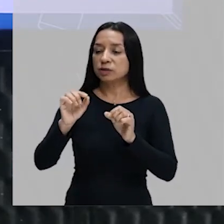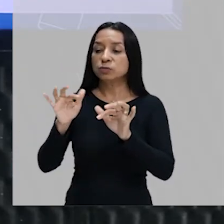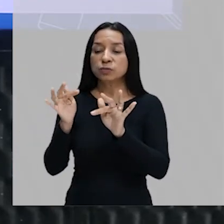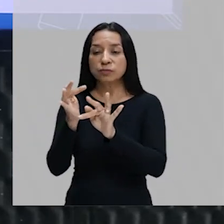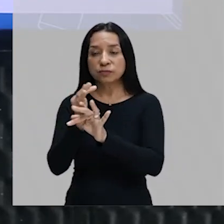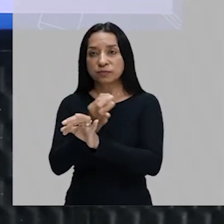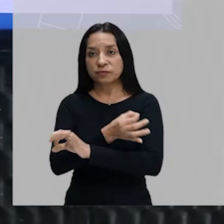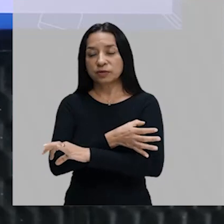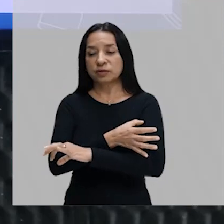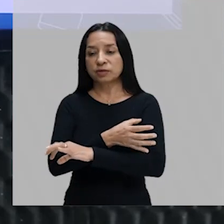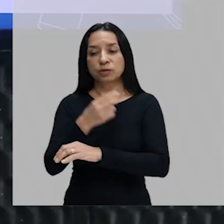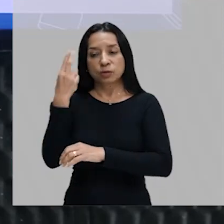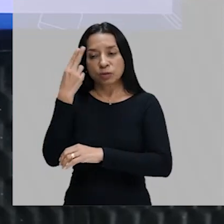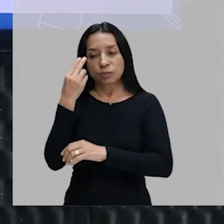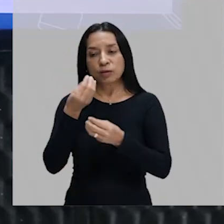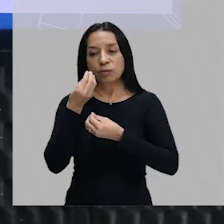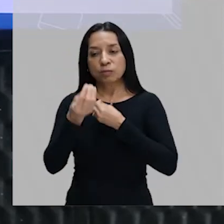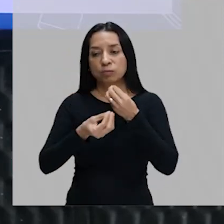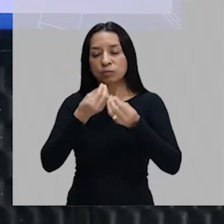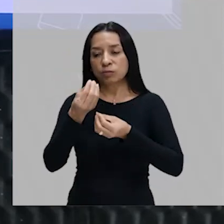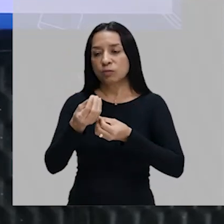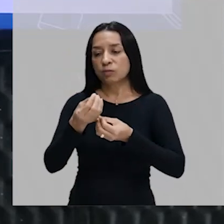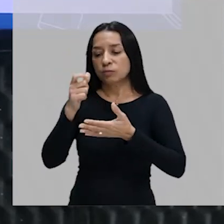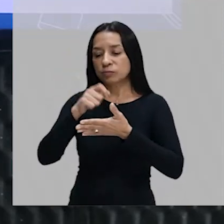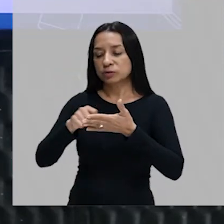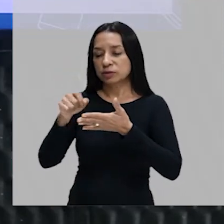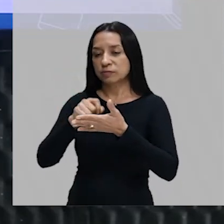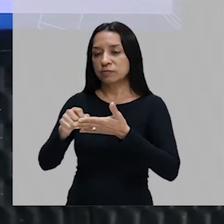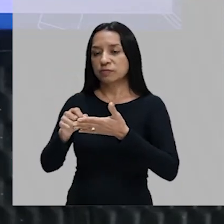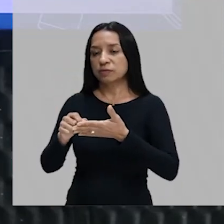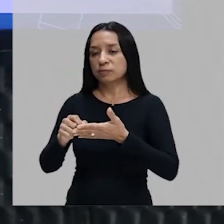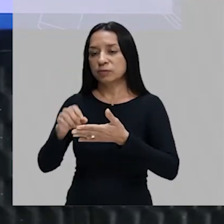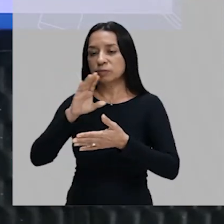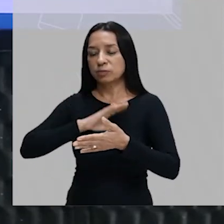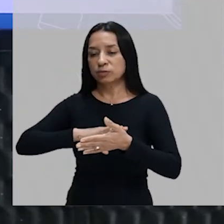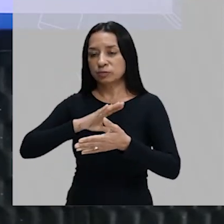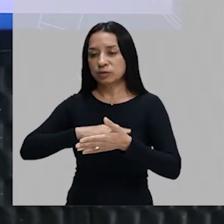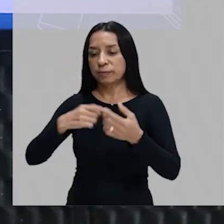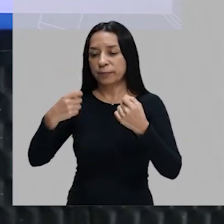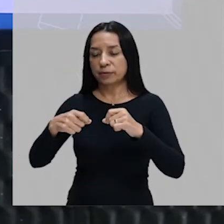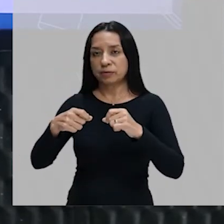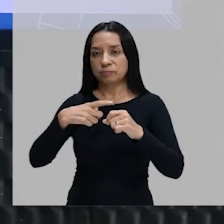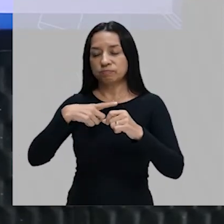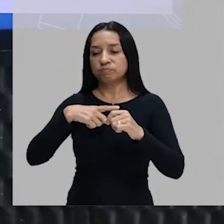normal, como nós escrevemos na língua portuguesa. É preciso ter essa característica? Sim,